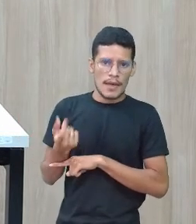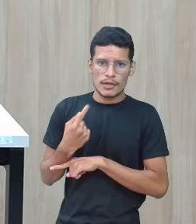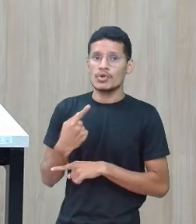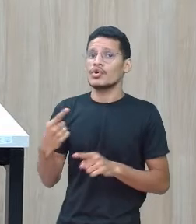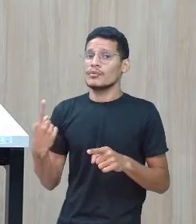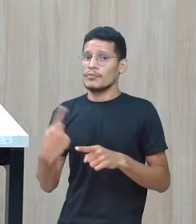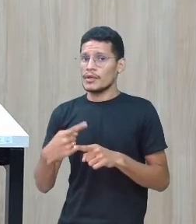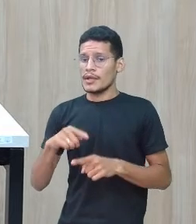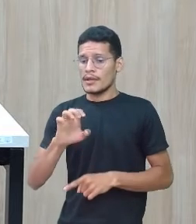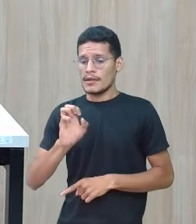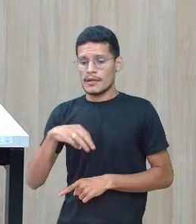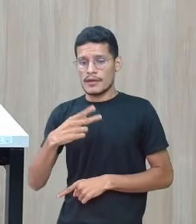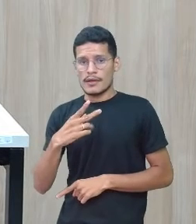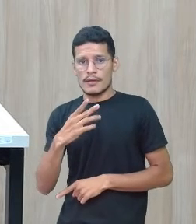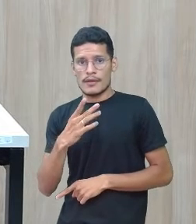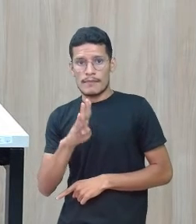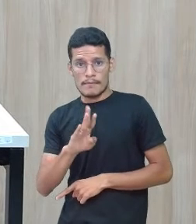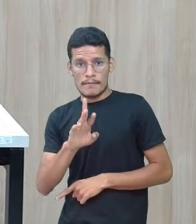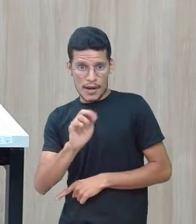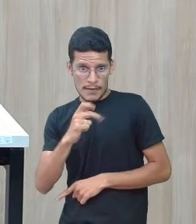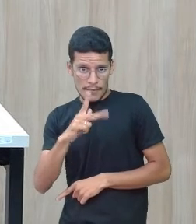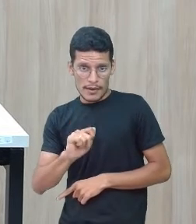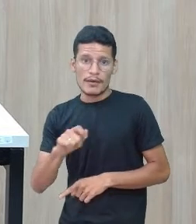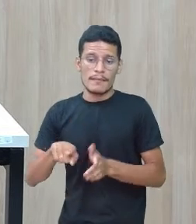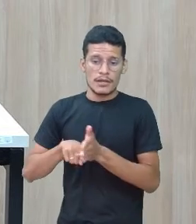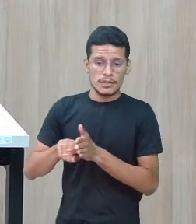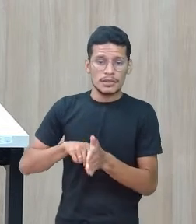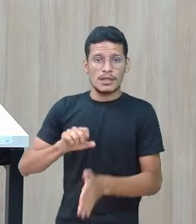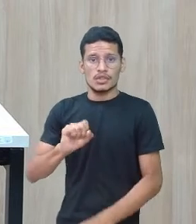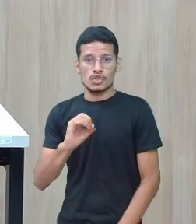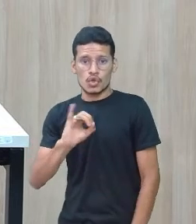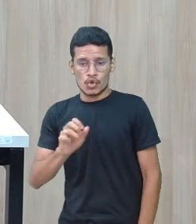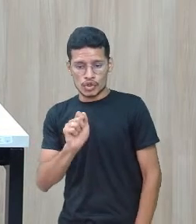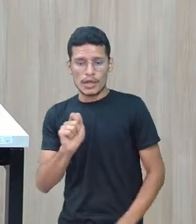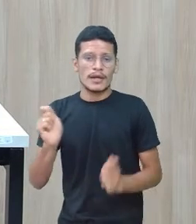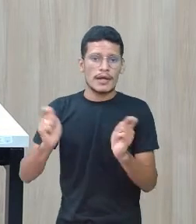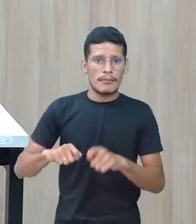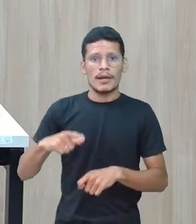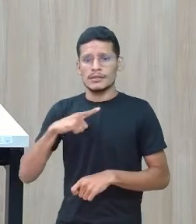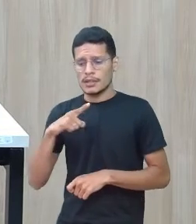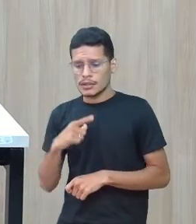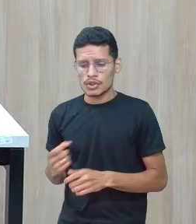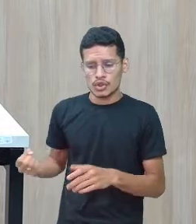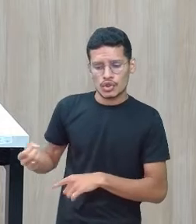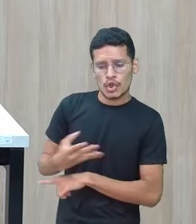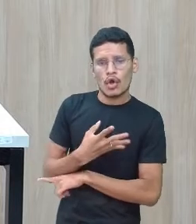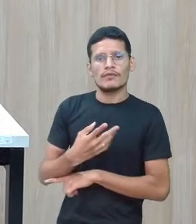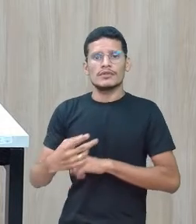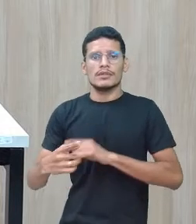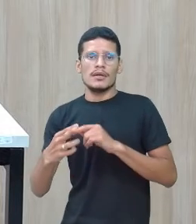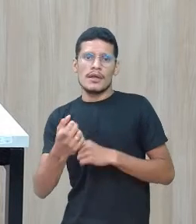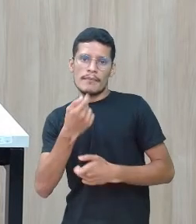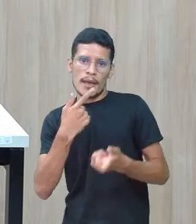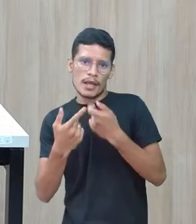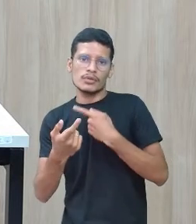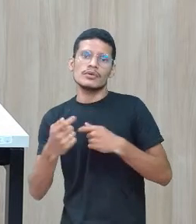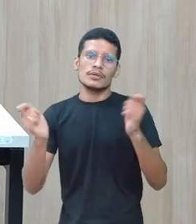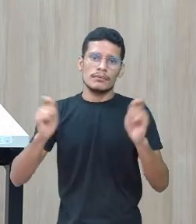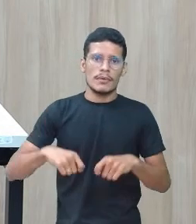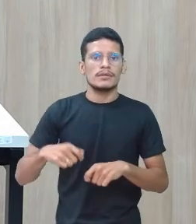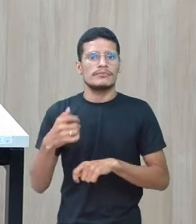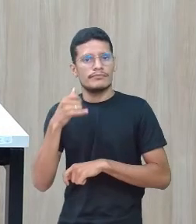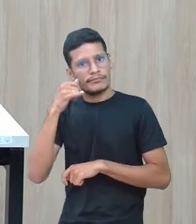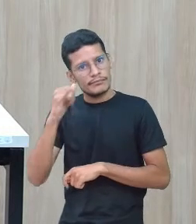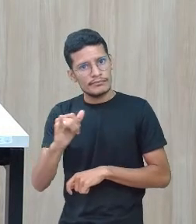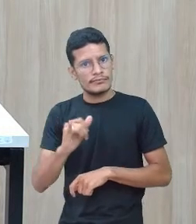uma pesquisa na soja também, para que possa conseguir alguns novos remédios também para atuar na cura do